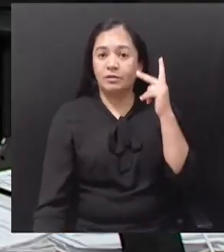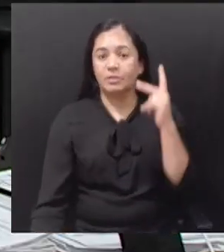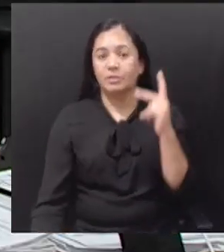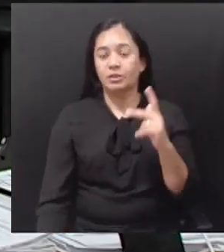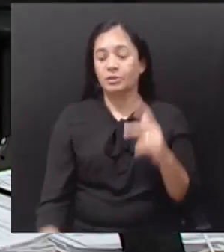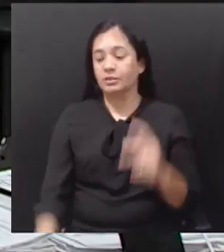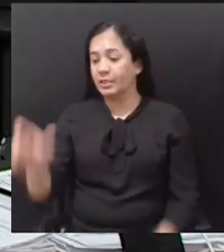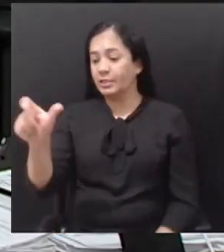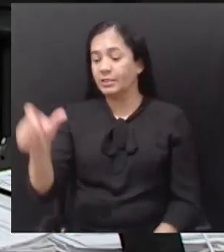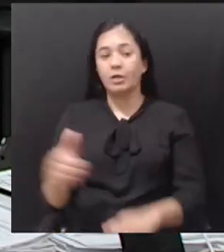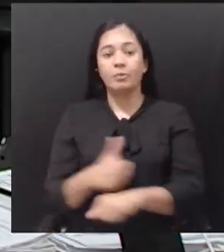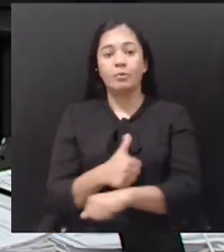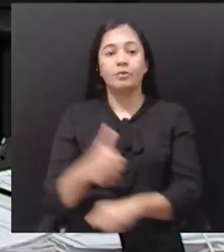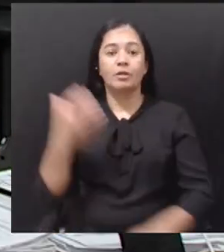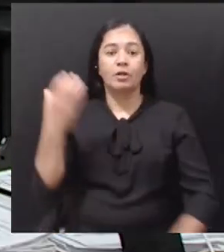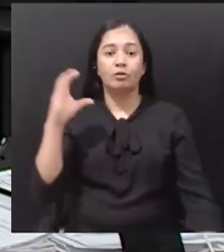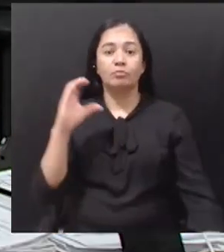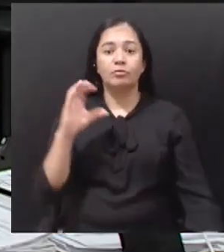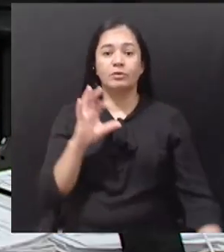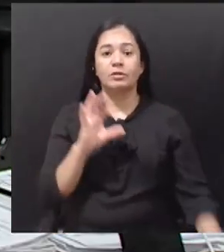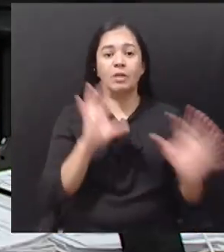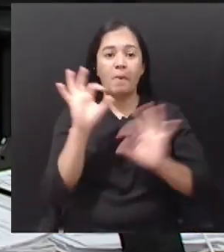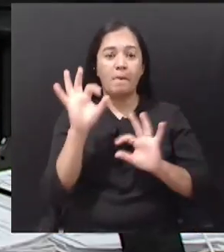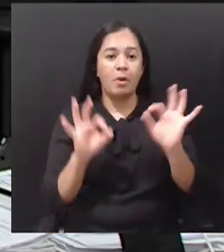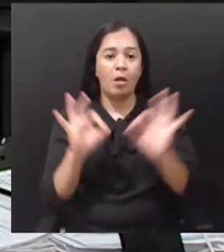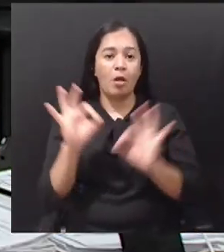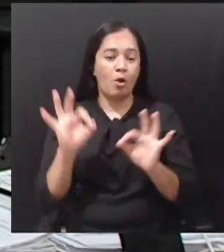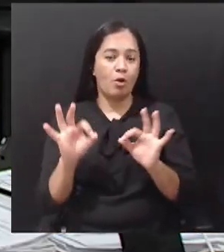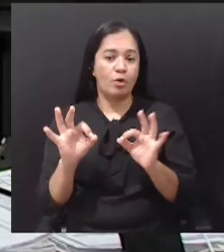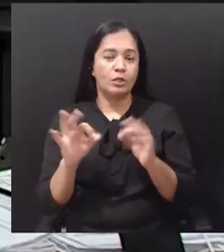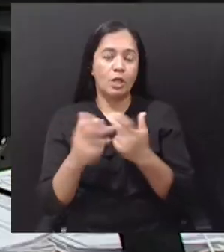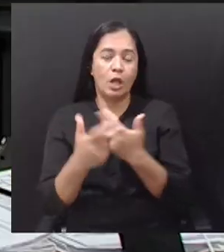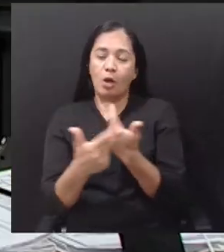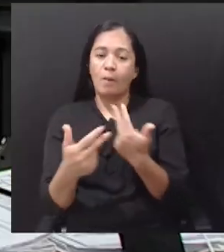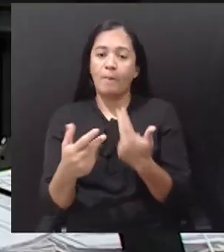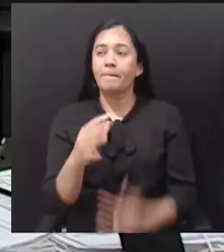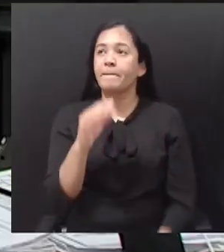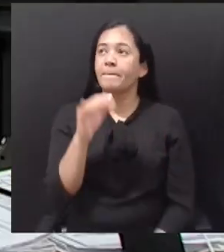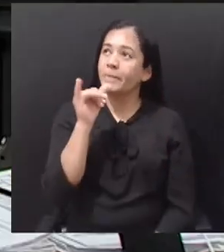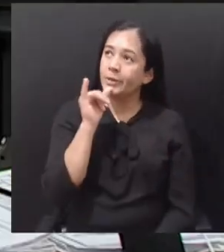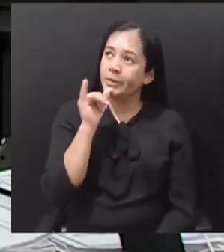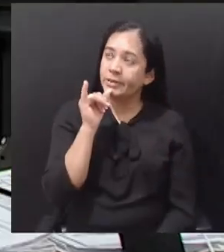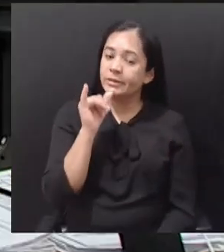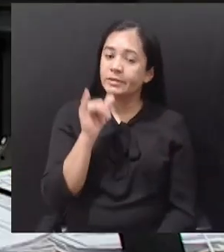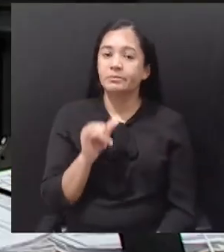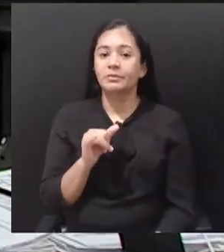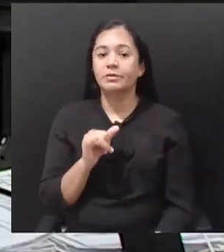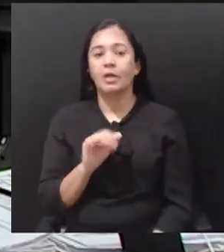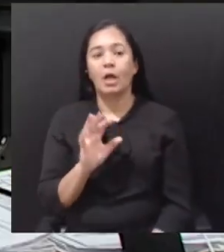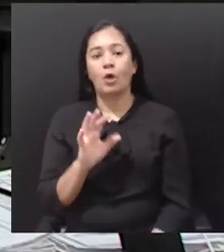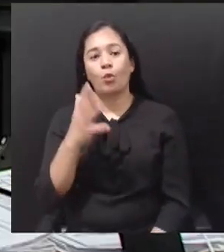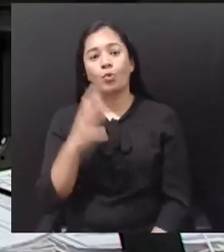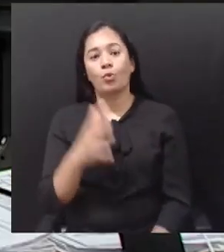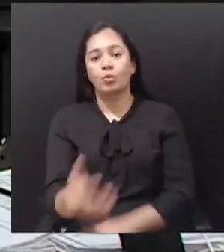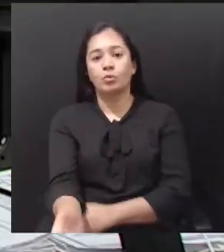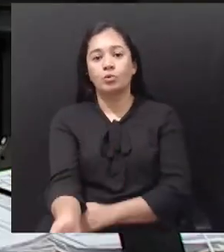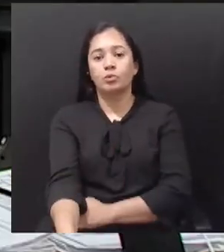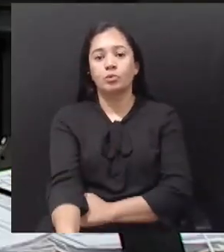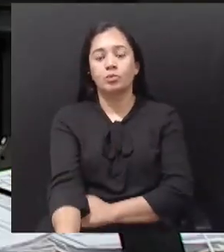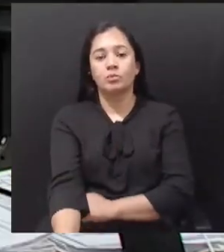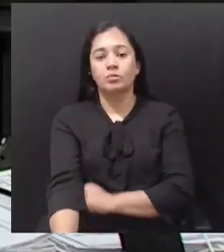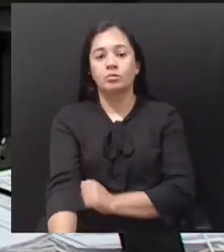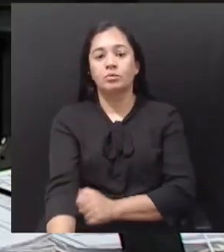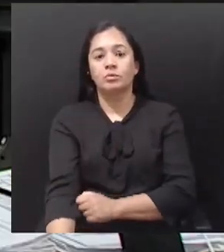vai formular hipóteses sobre, por exemplo, digamos que tenha um fenômeno que ocorreu